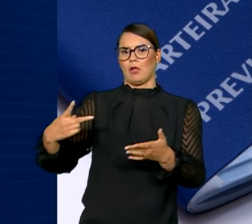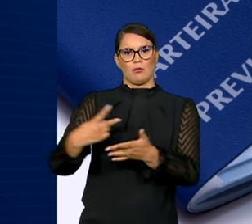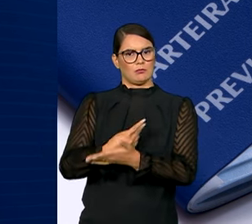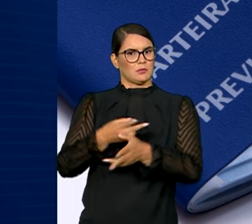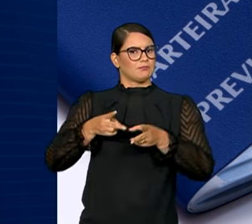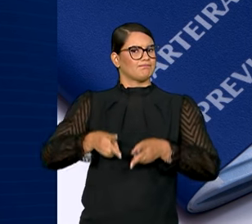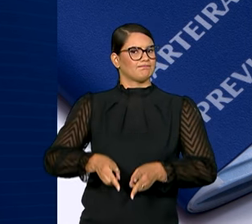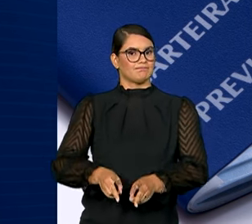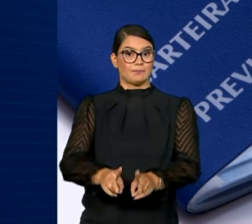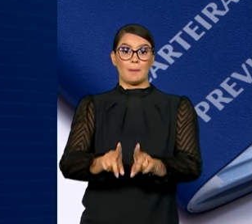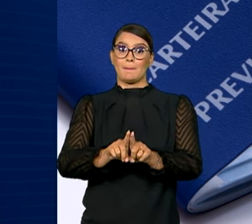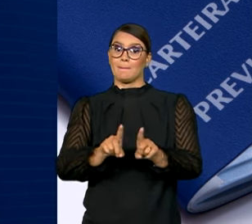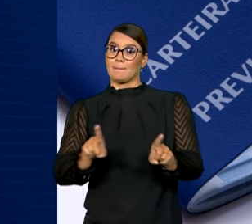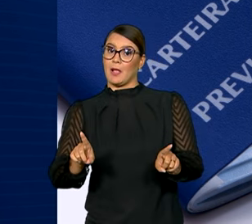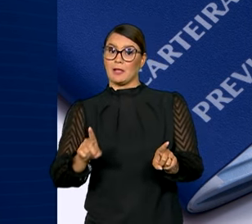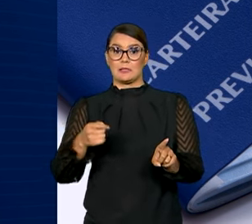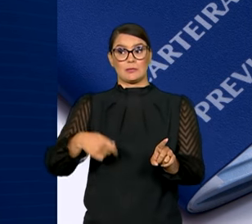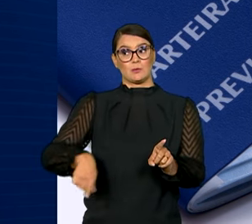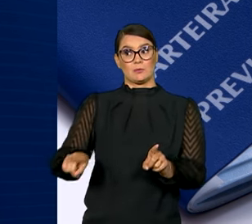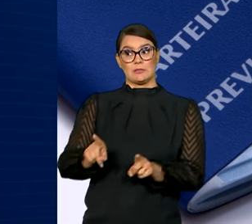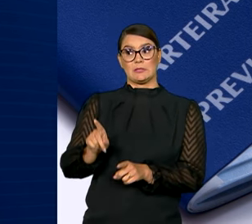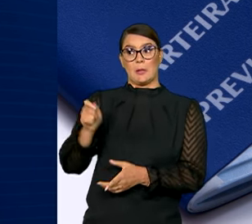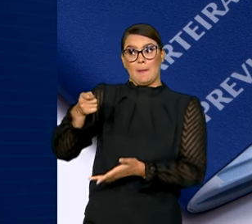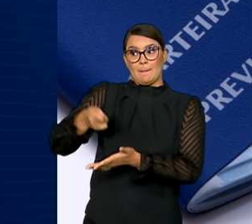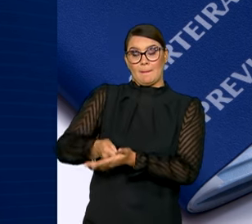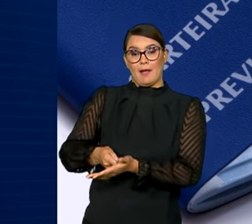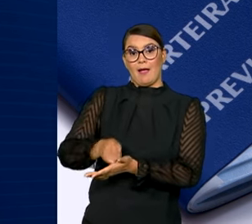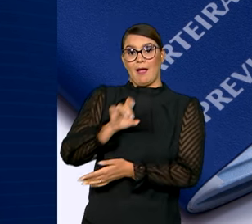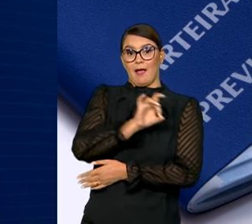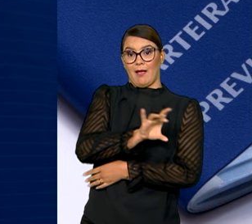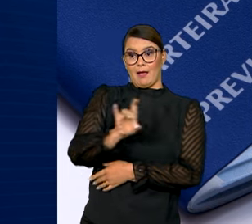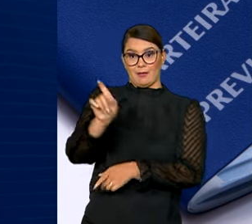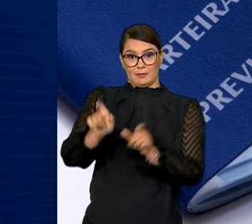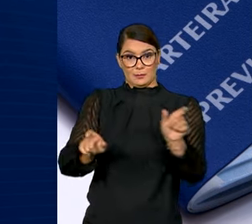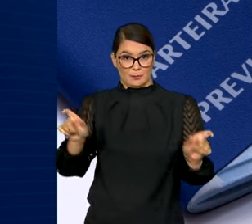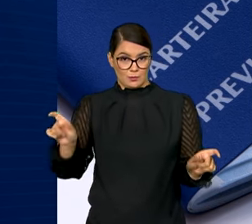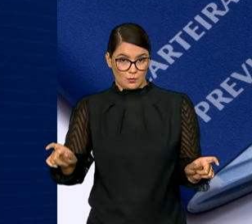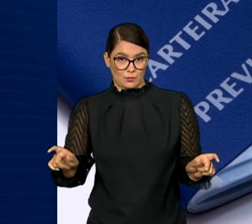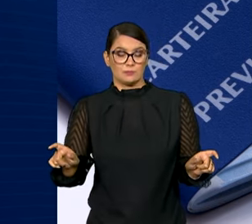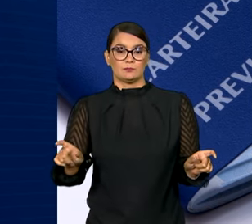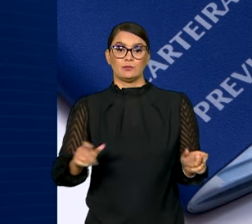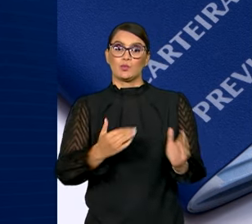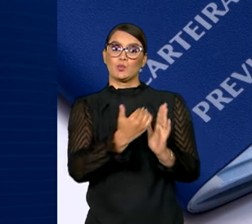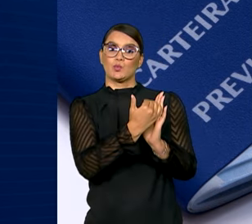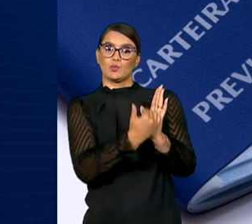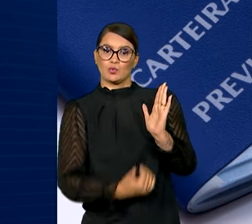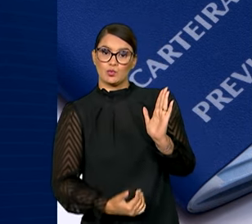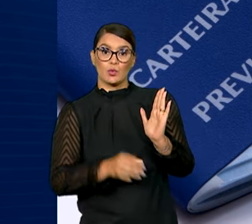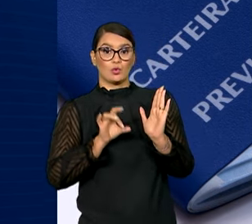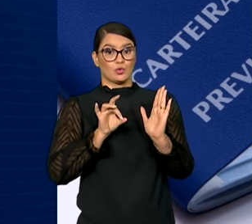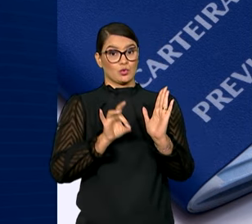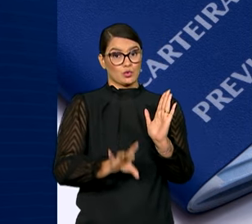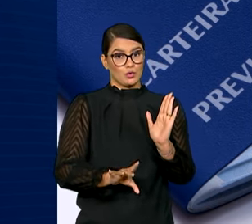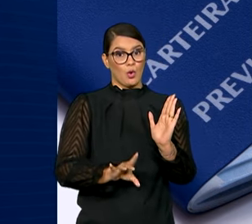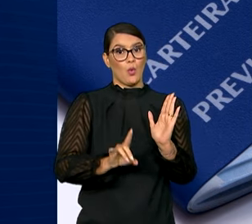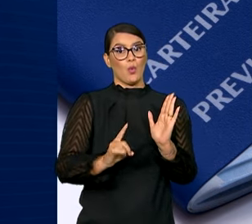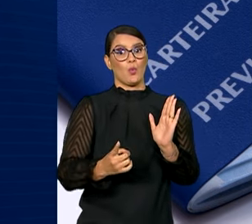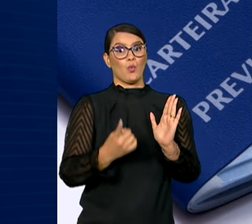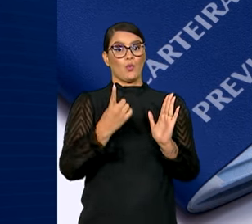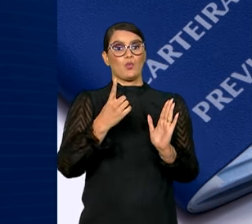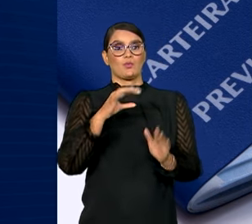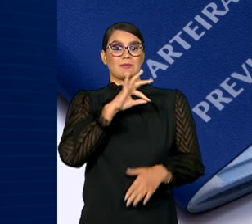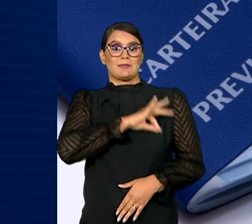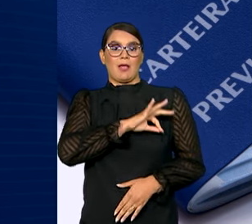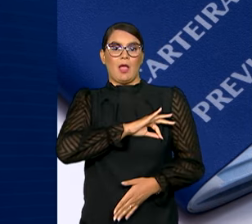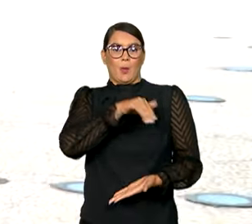pagamentos, mas com desoneração parcial na folha de cada trabalhador. O desconto vale apenas sobre um salário